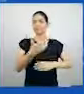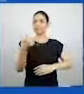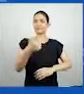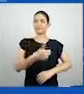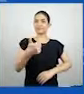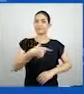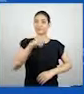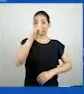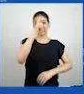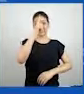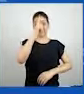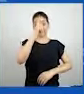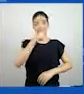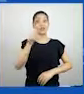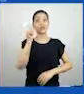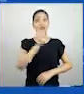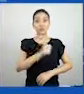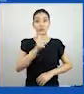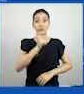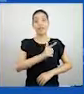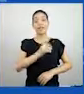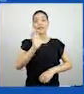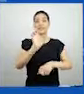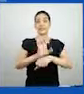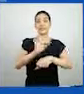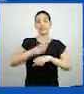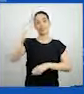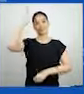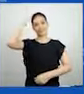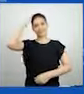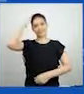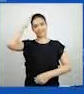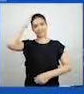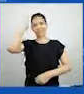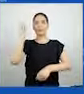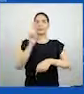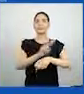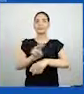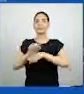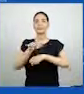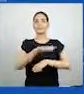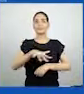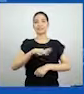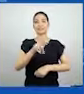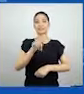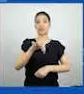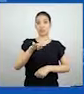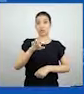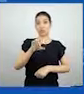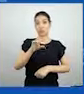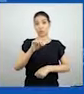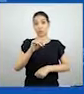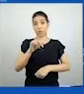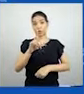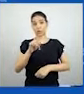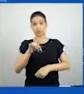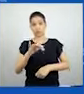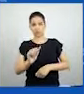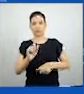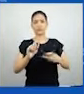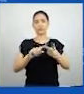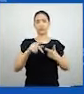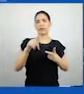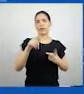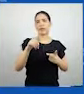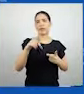Criar o primeiro hospital da mulher do estado do Pará para atender as áreas de ginecologia,